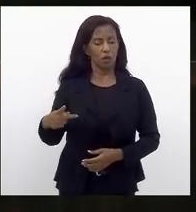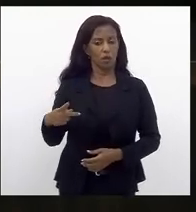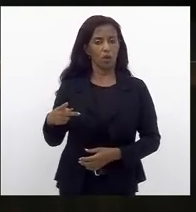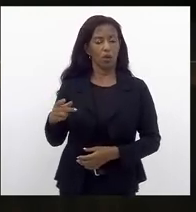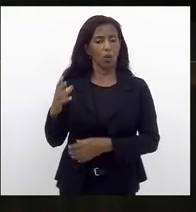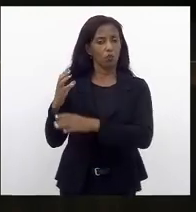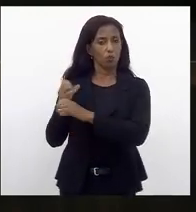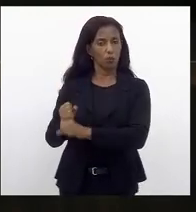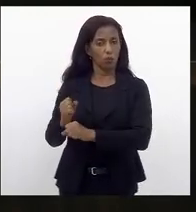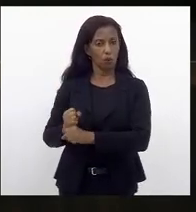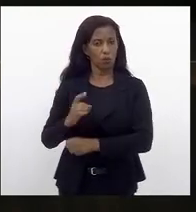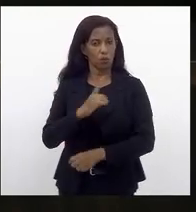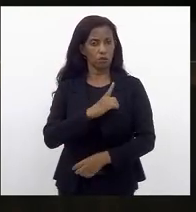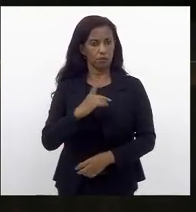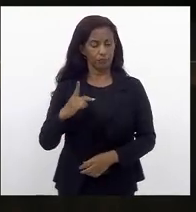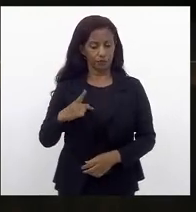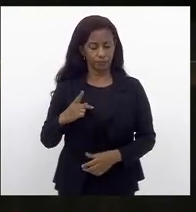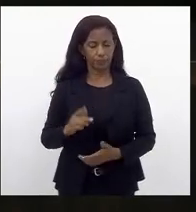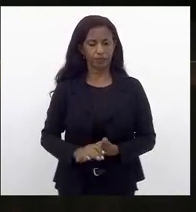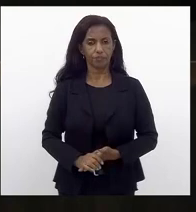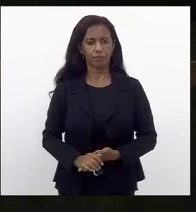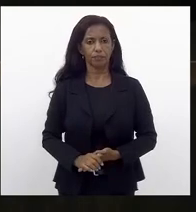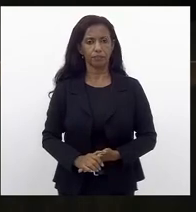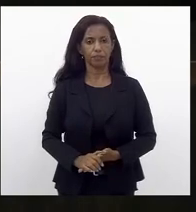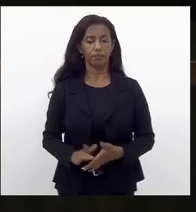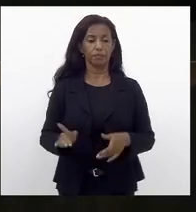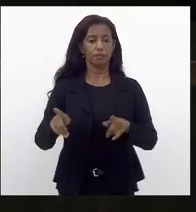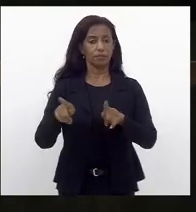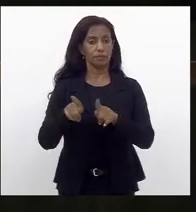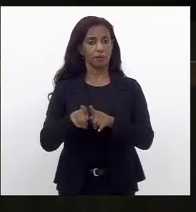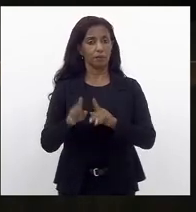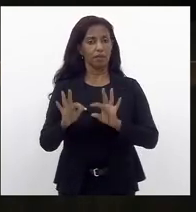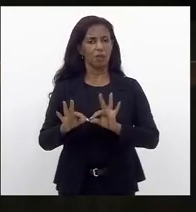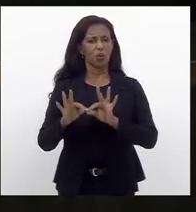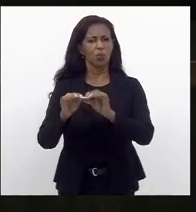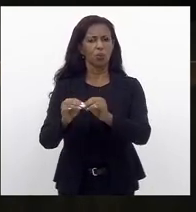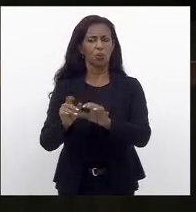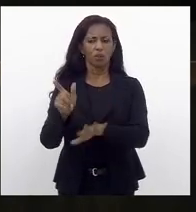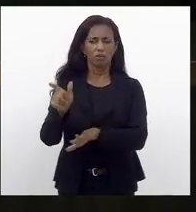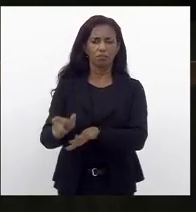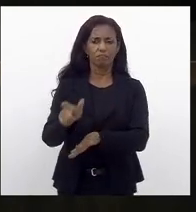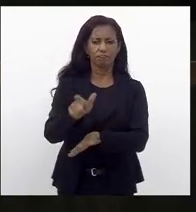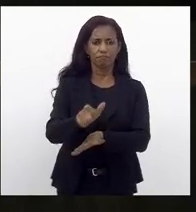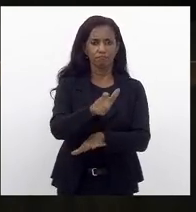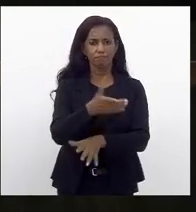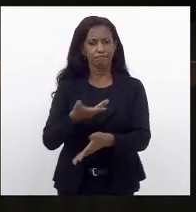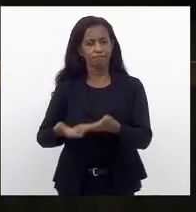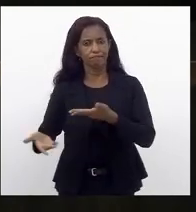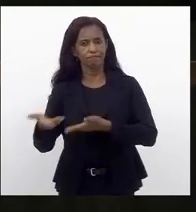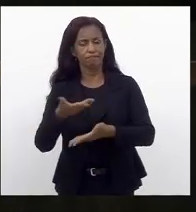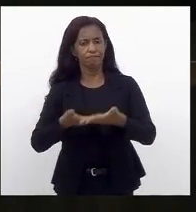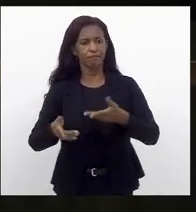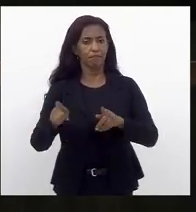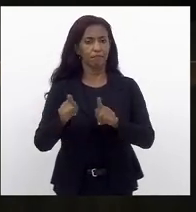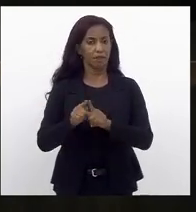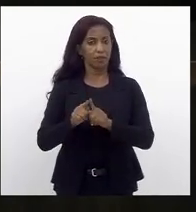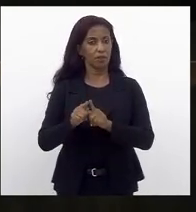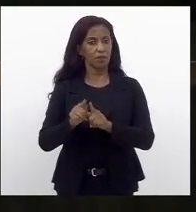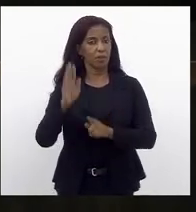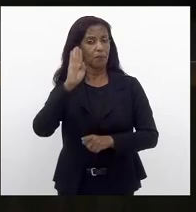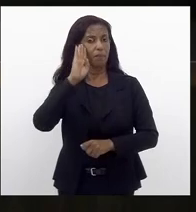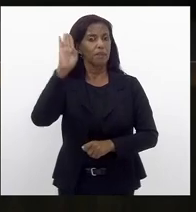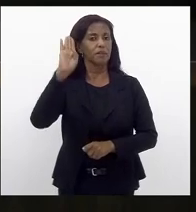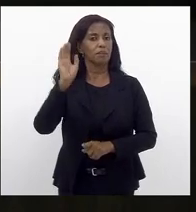de Contas a defensoria Contasse e com todas as partes envolvidas mas Sobretudo com a